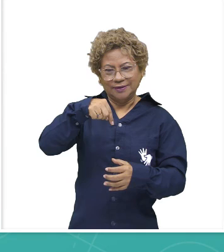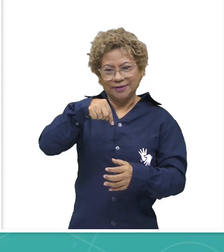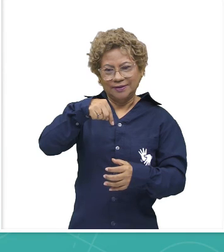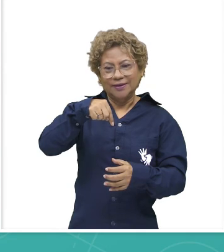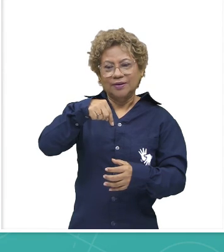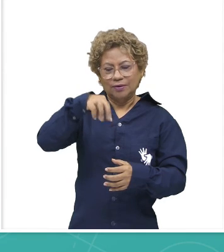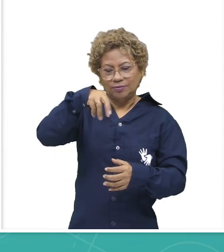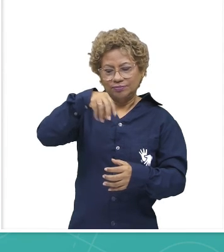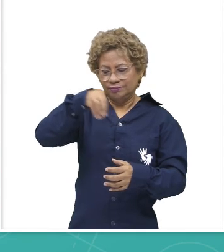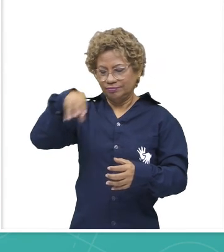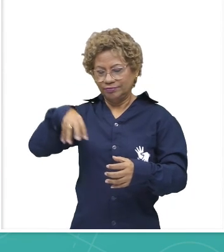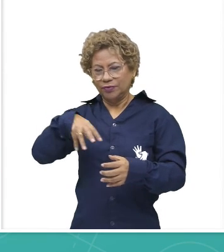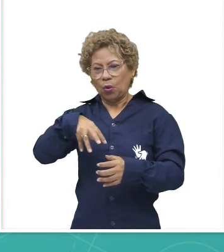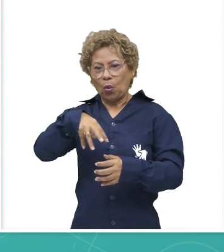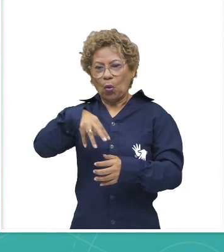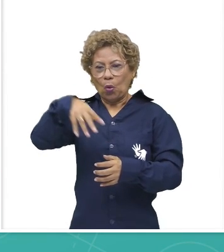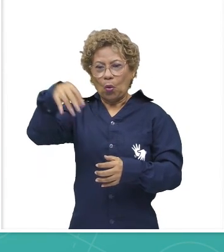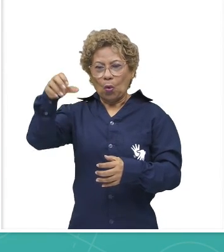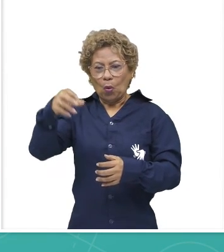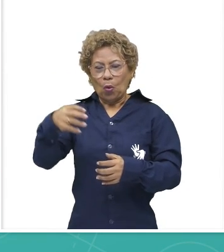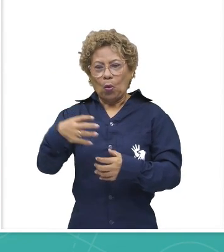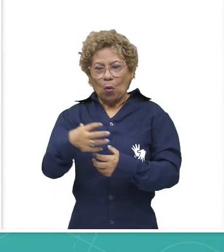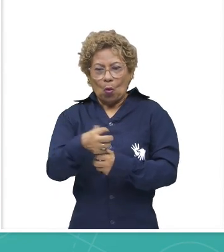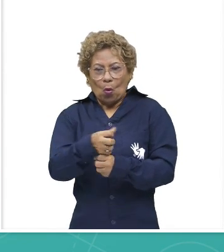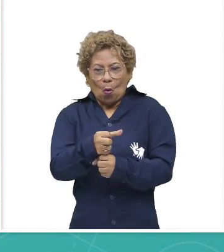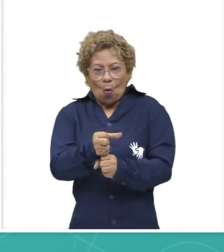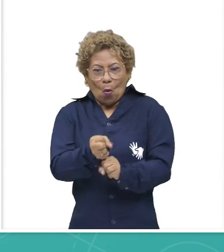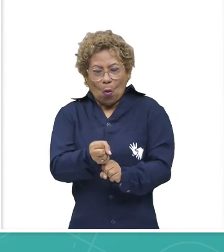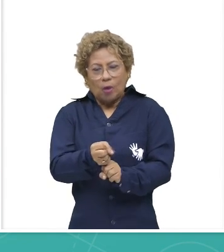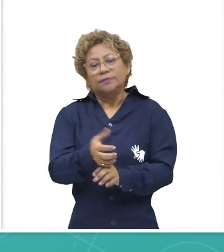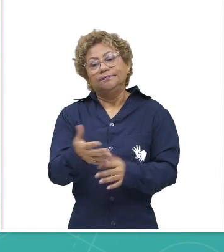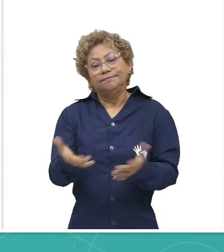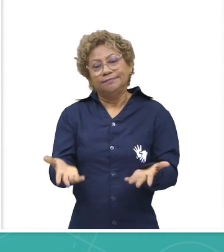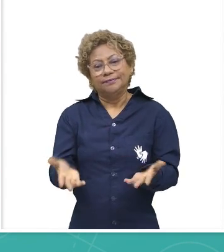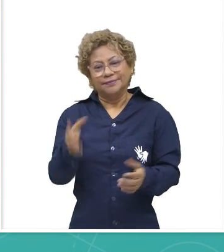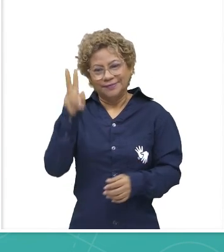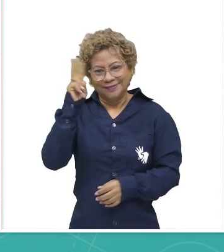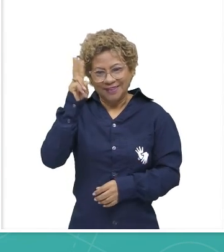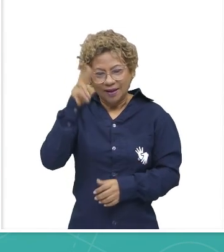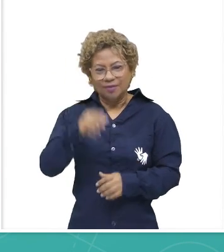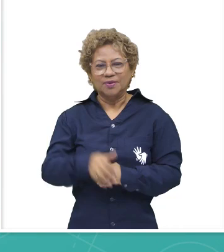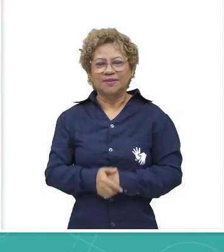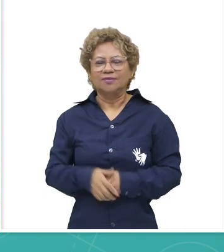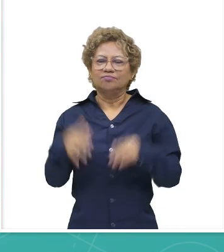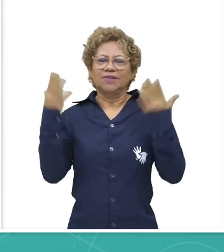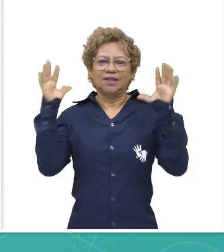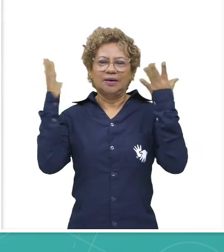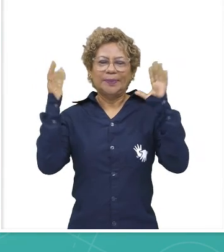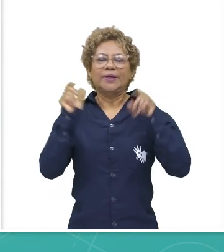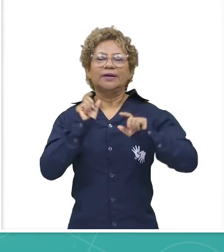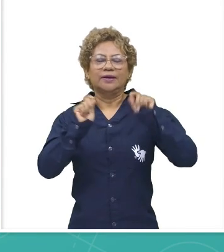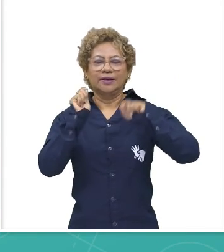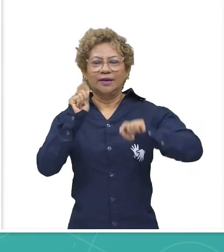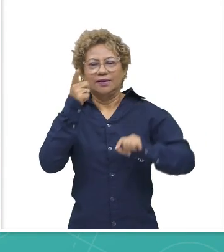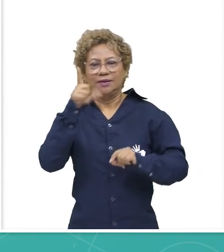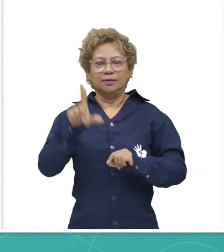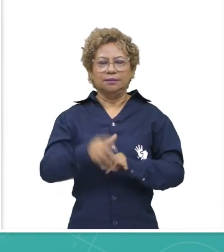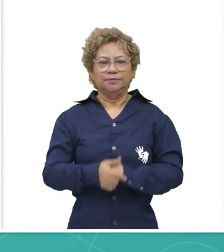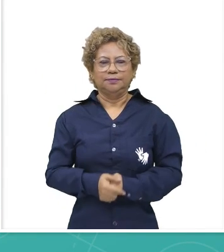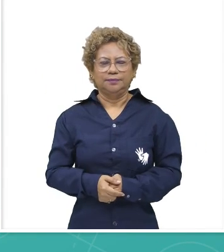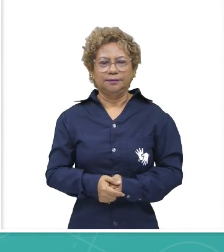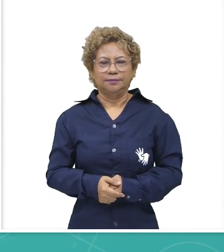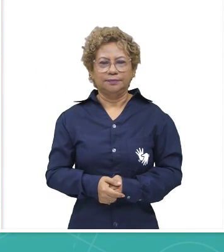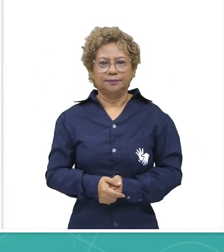como compressibilidade. Ele pode ser comprimido. Muito bem, parabéns aí para quem acertou. E na nossa